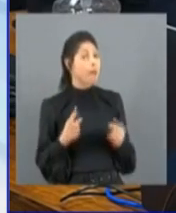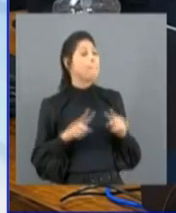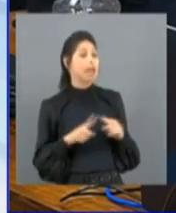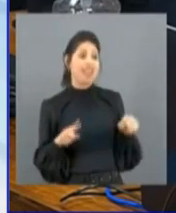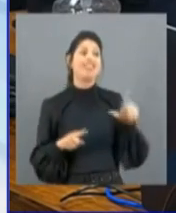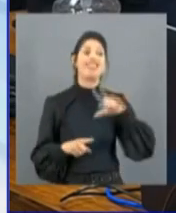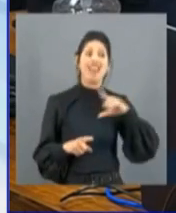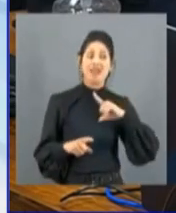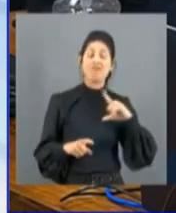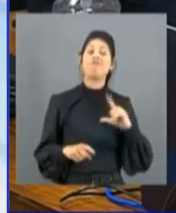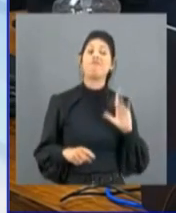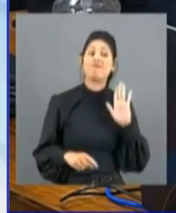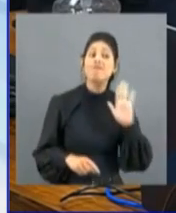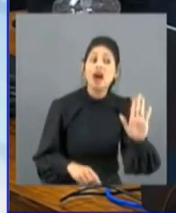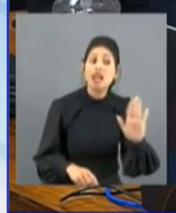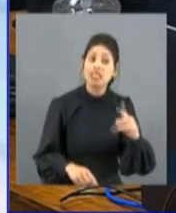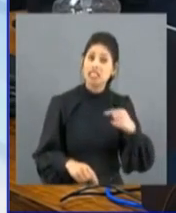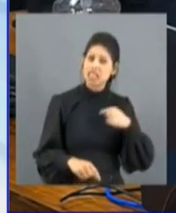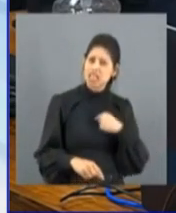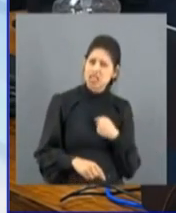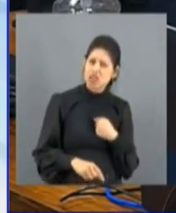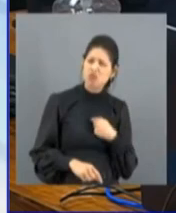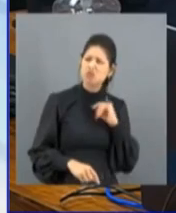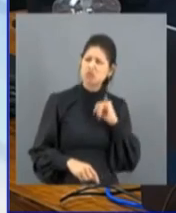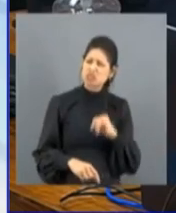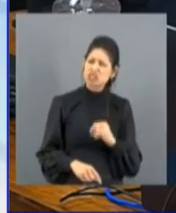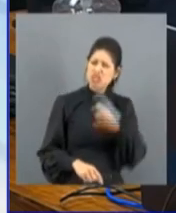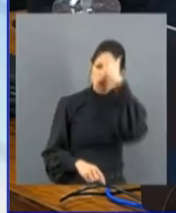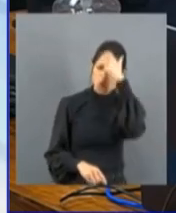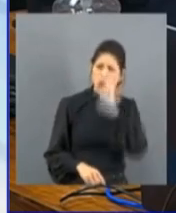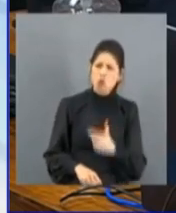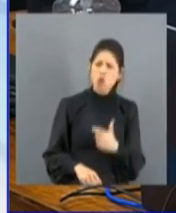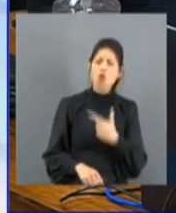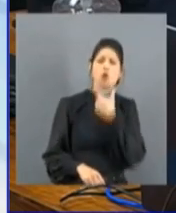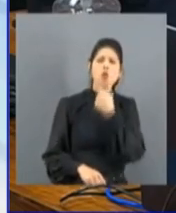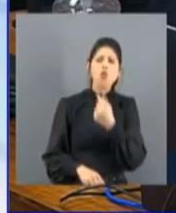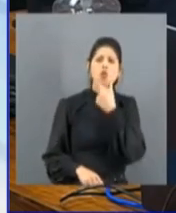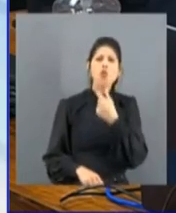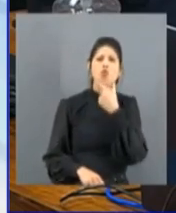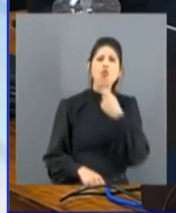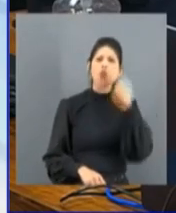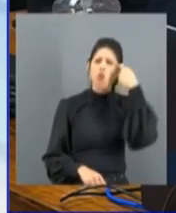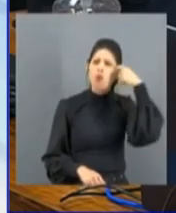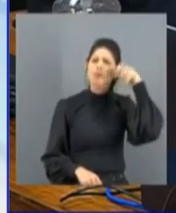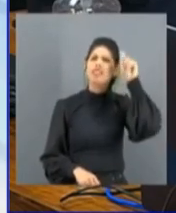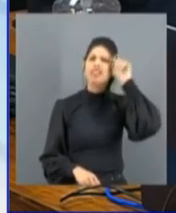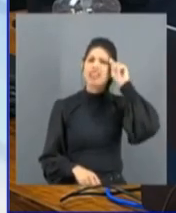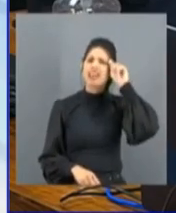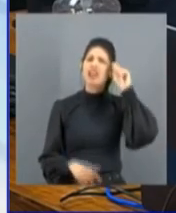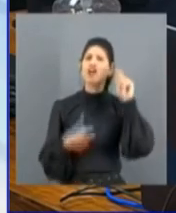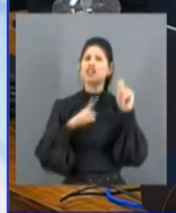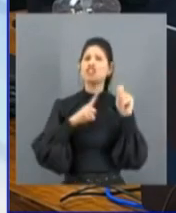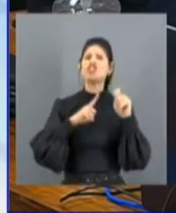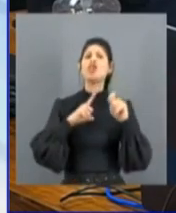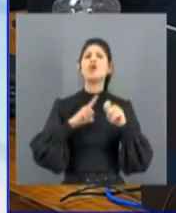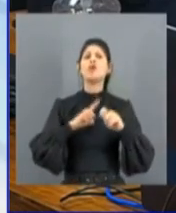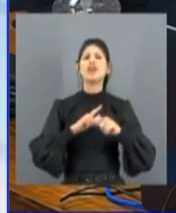vista ideológico, uma das, um dos estereótipos usados era